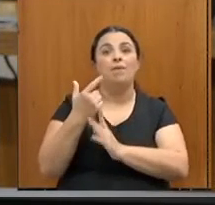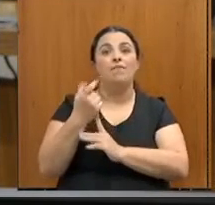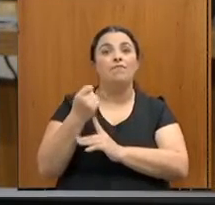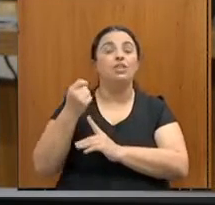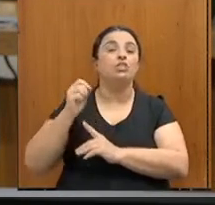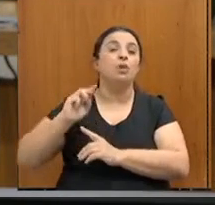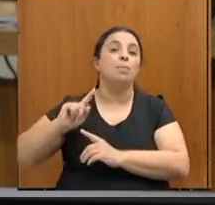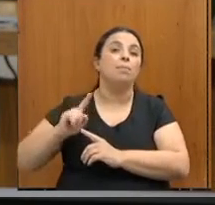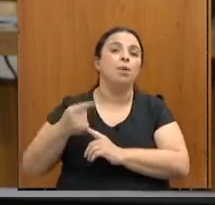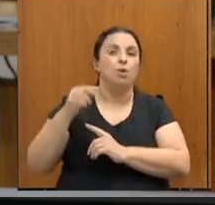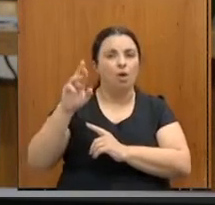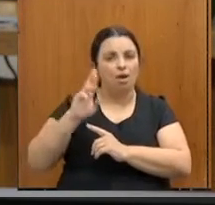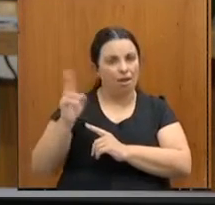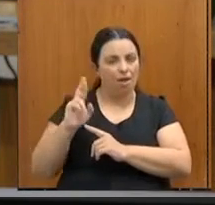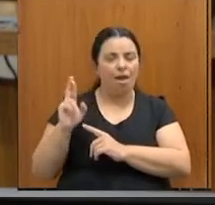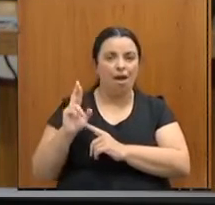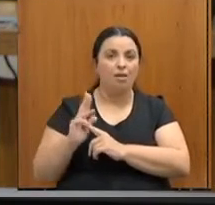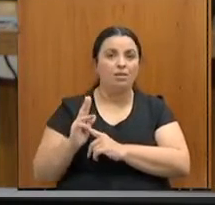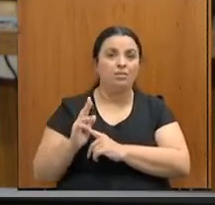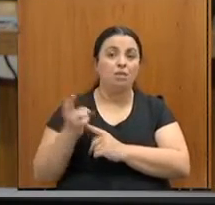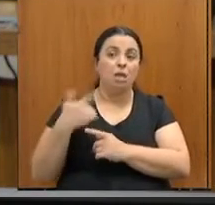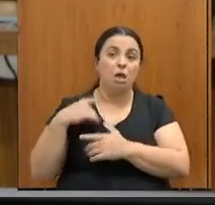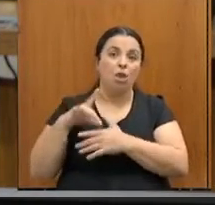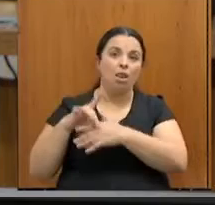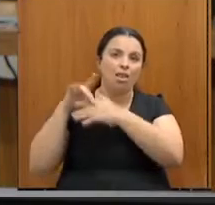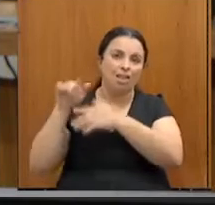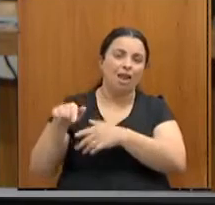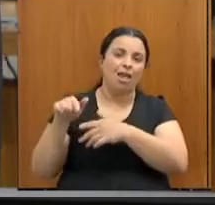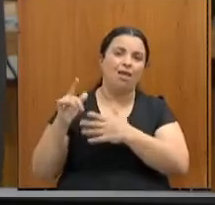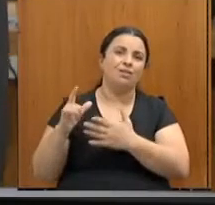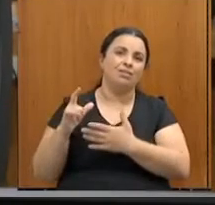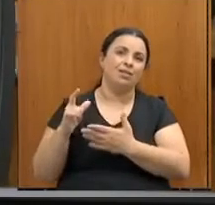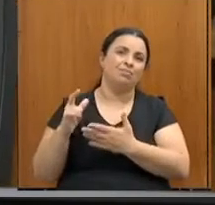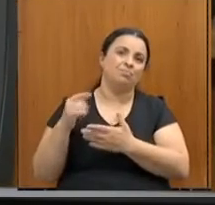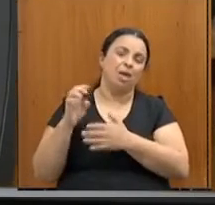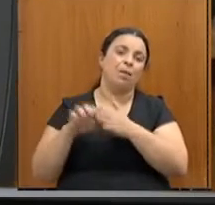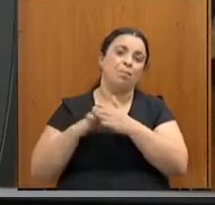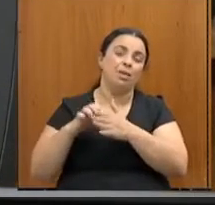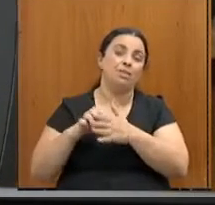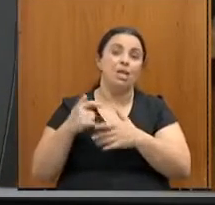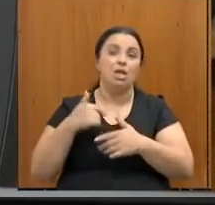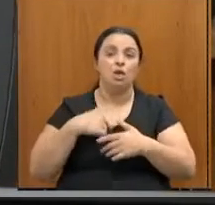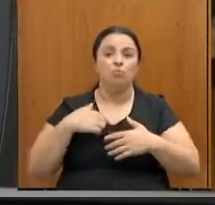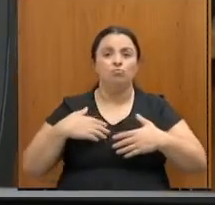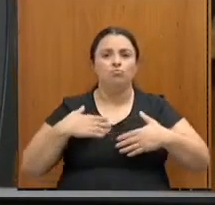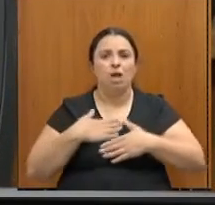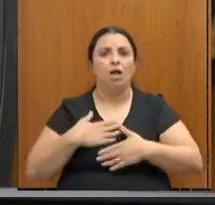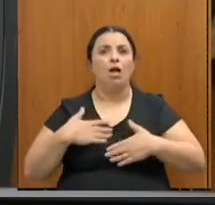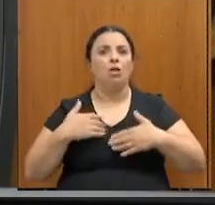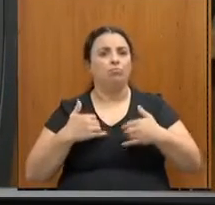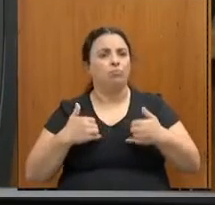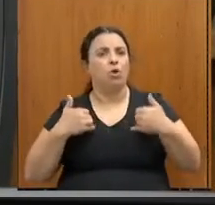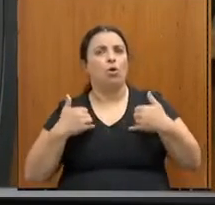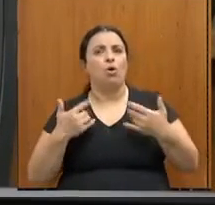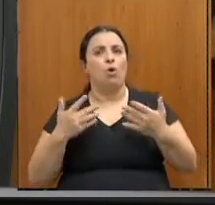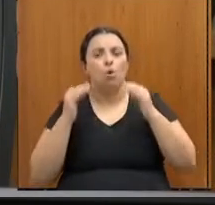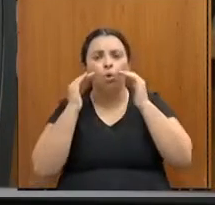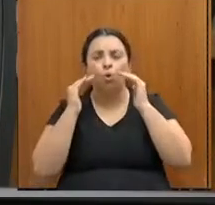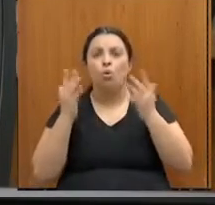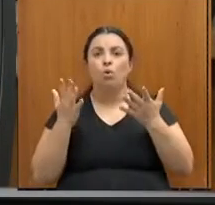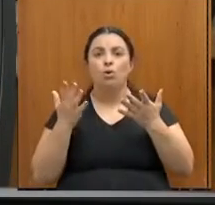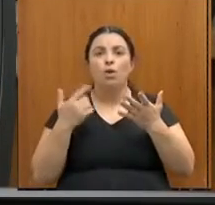na liderança tá na companhia e com muitíssimo orgulho com muita honra é